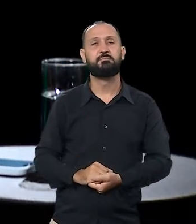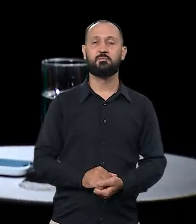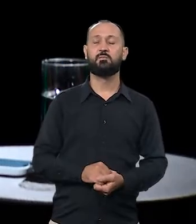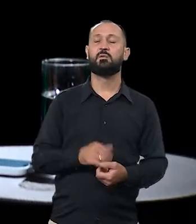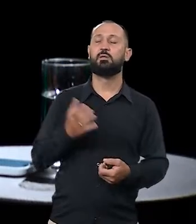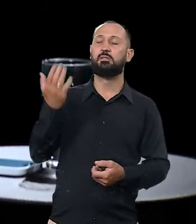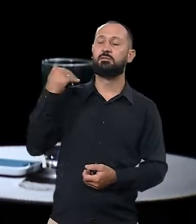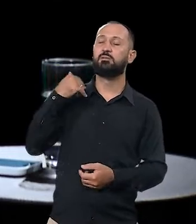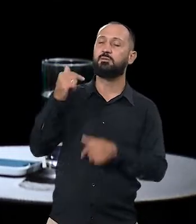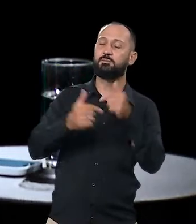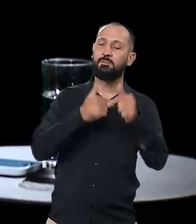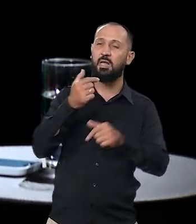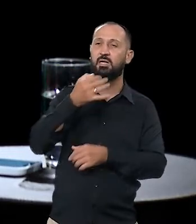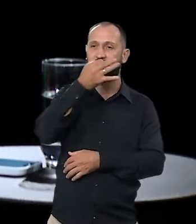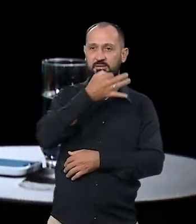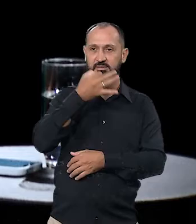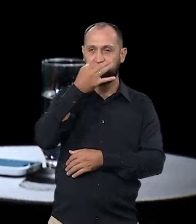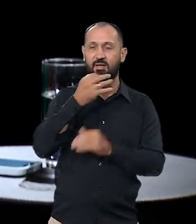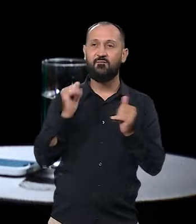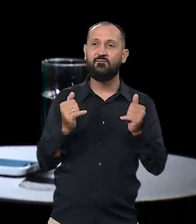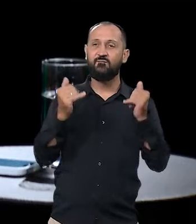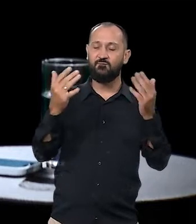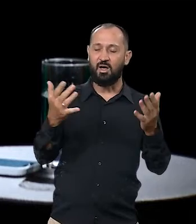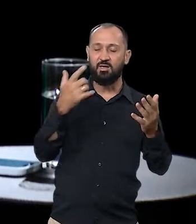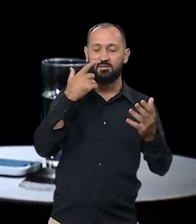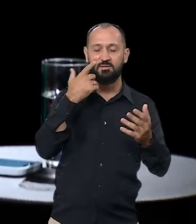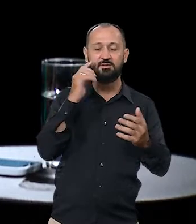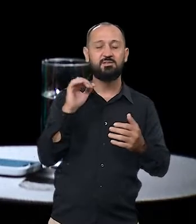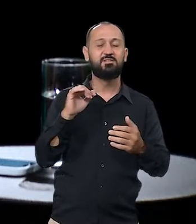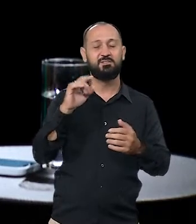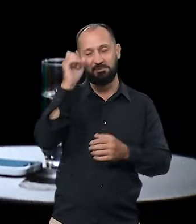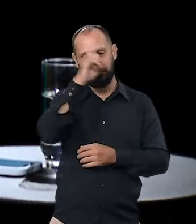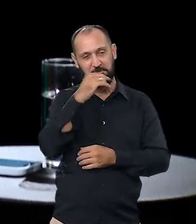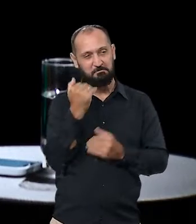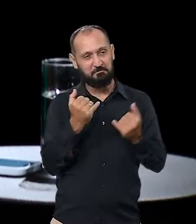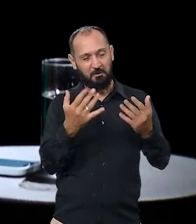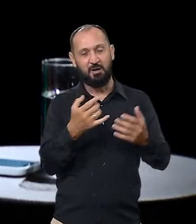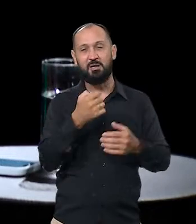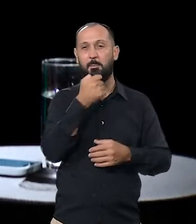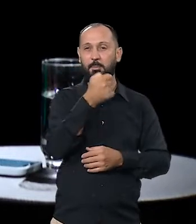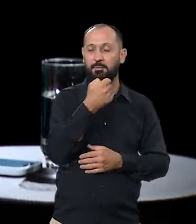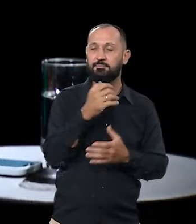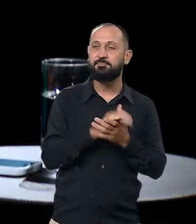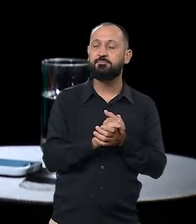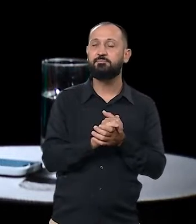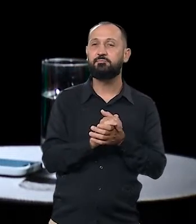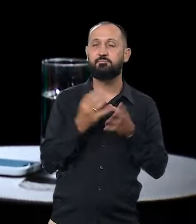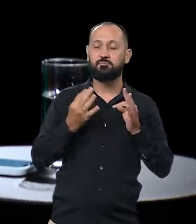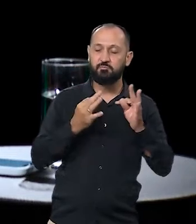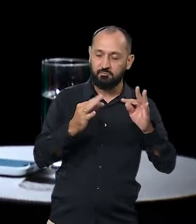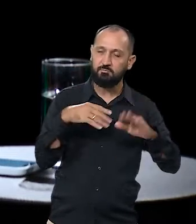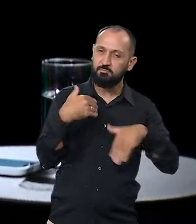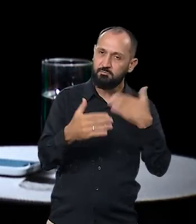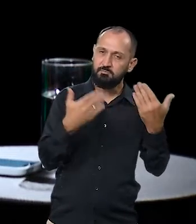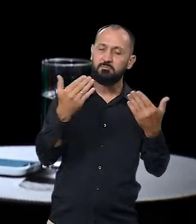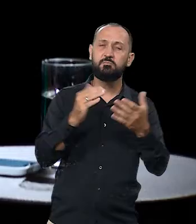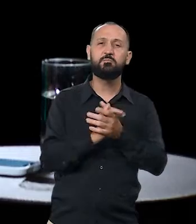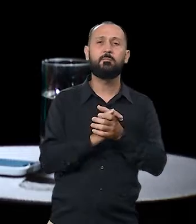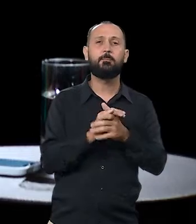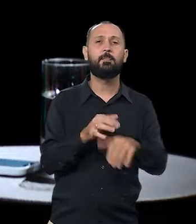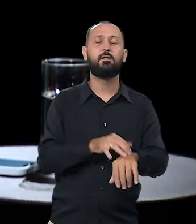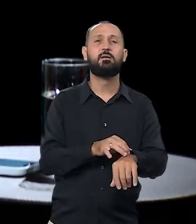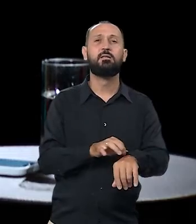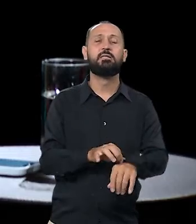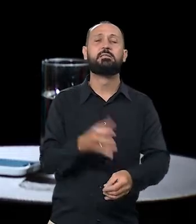segurança. Eu me recordo que eu estava trabalhando na rádio na época, né, na mídia externa, no hard news que a gente chama, e